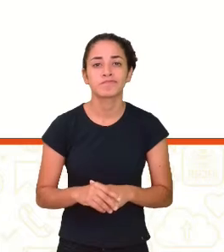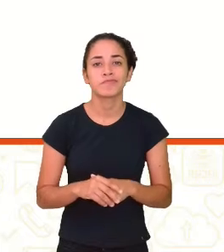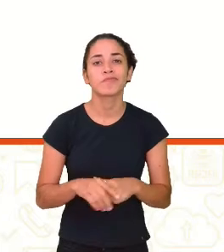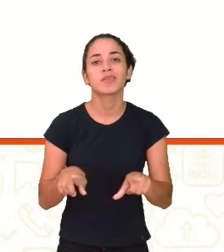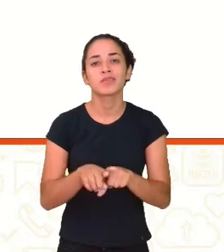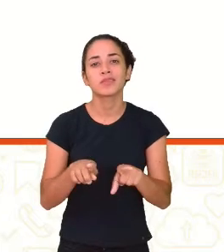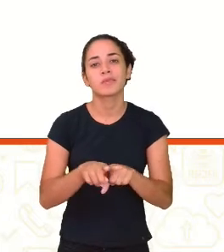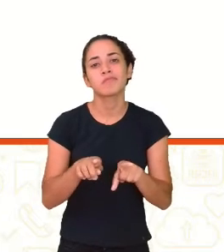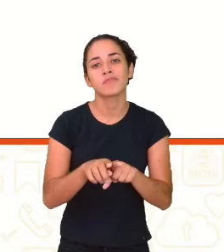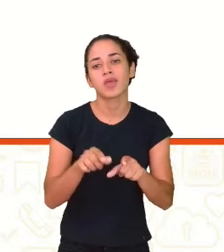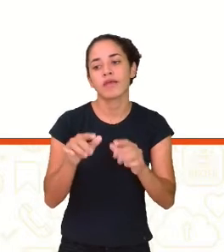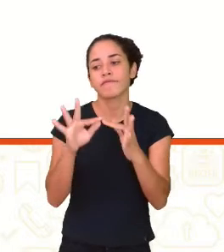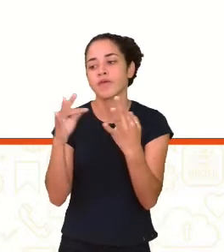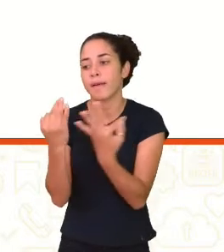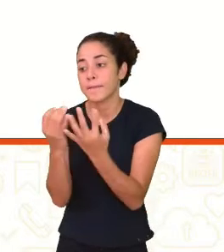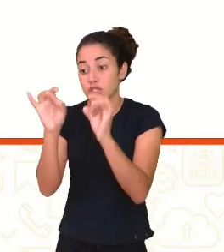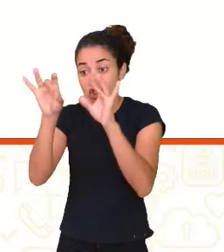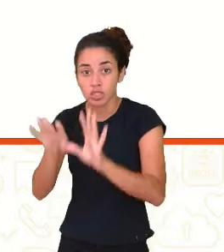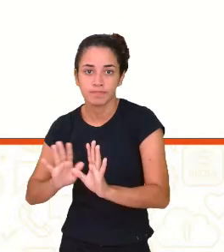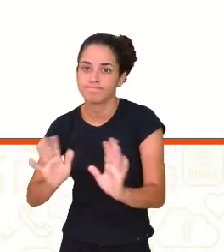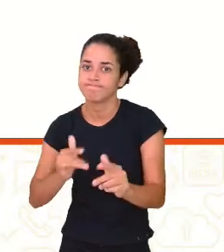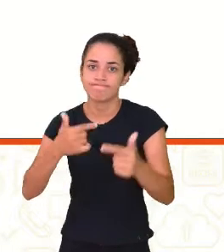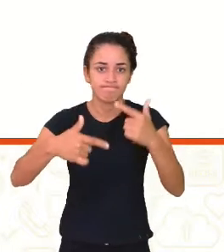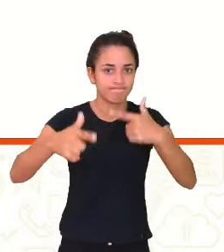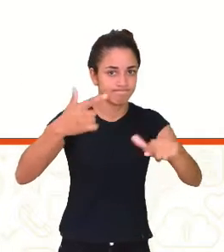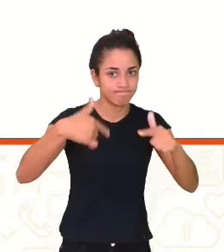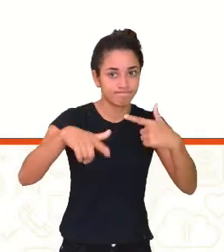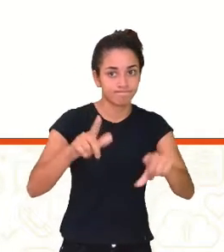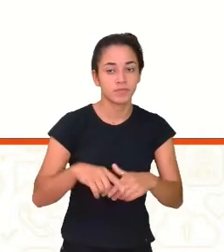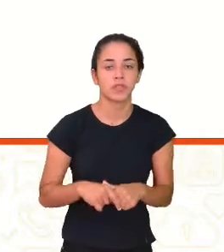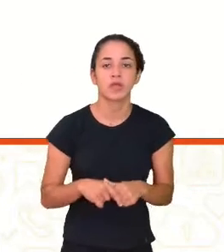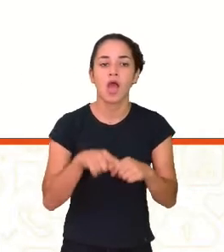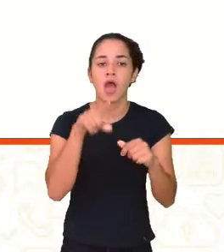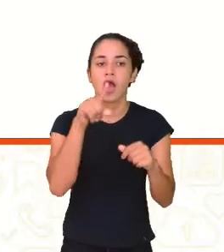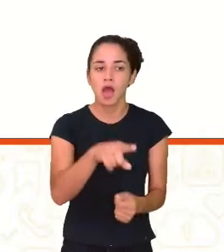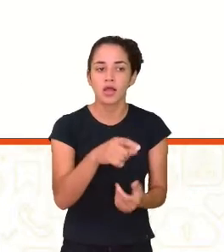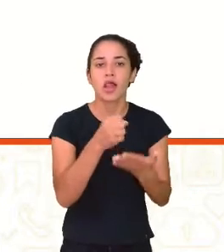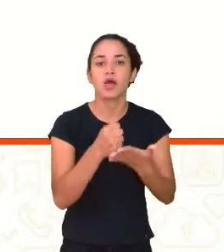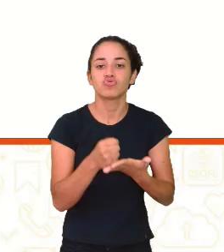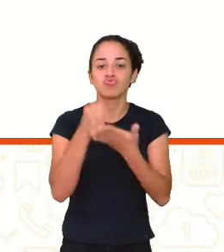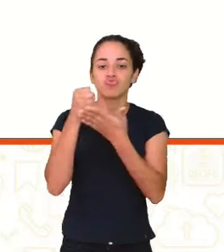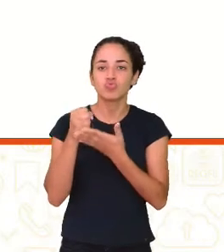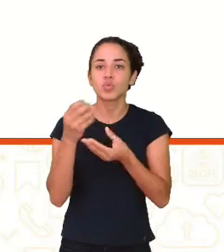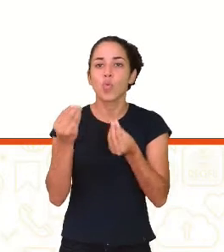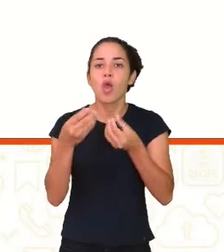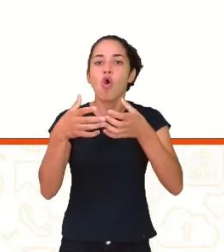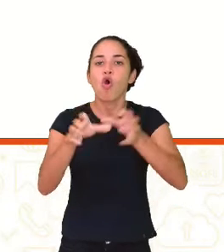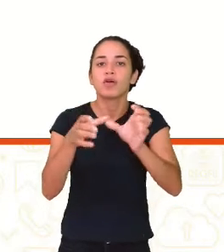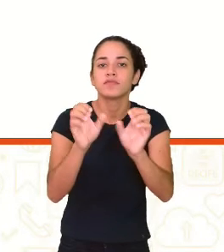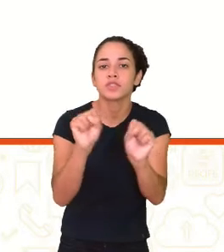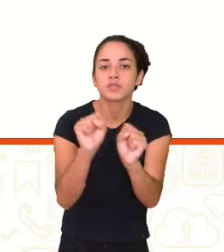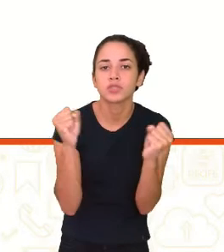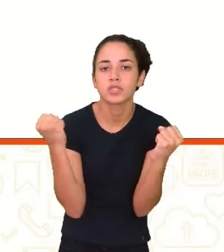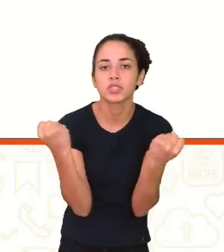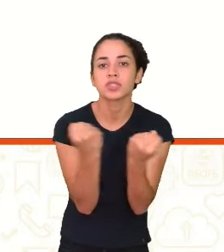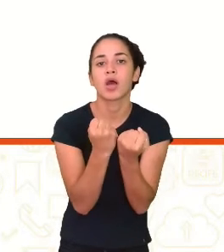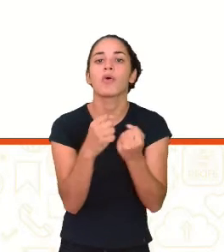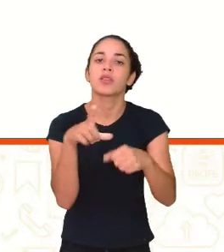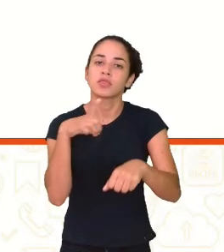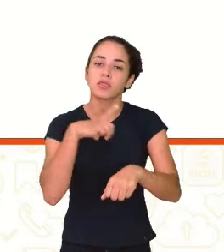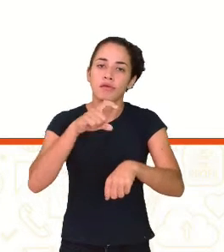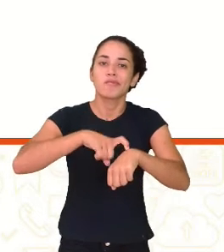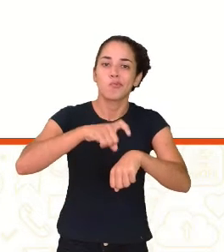além dos ambientes familiares, os quais lhe dão base para a convivência social. Neste momento surgem